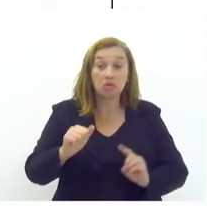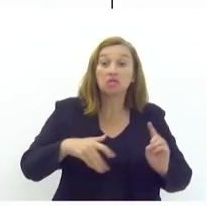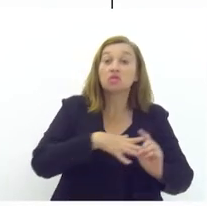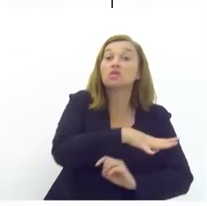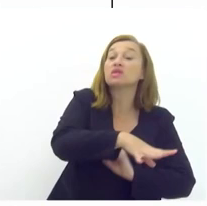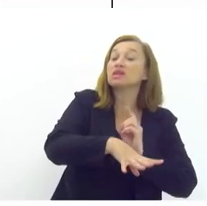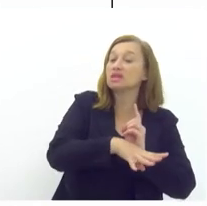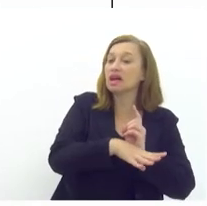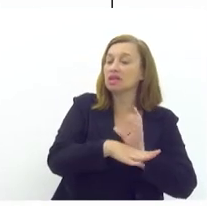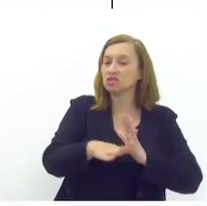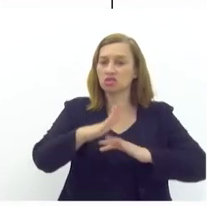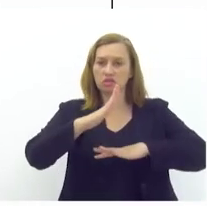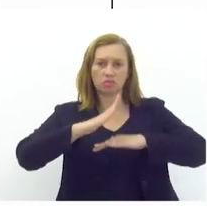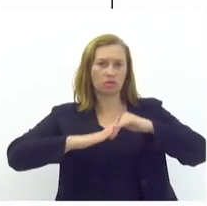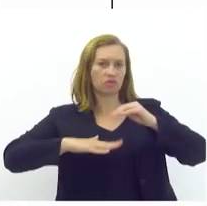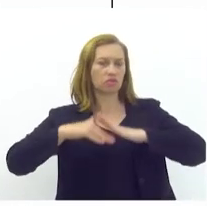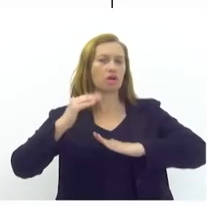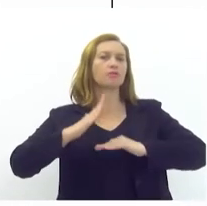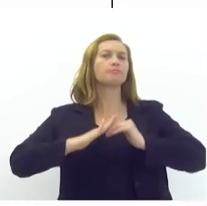profissionais